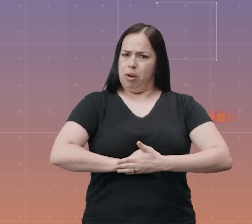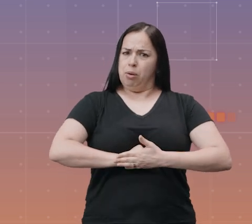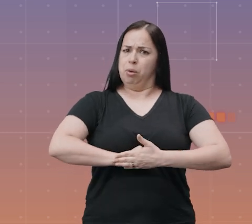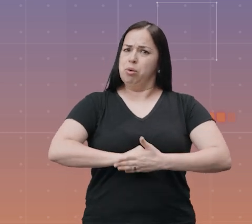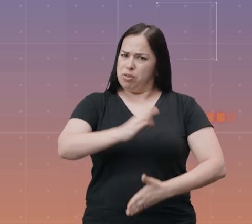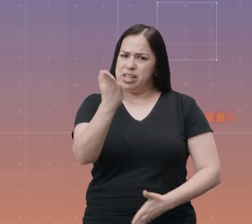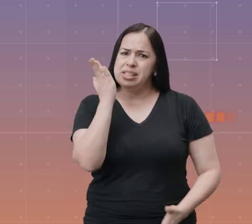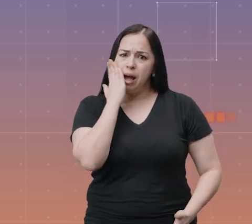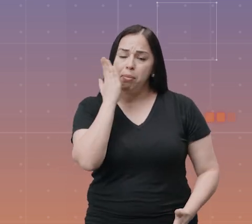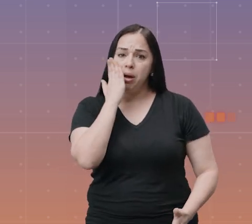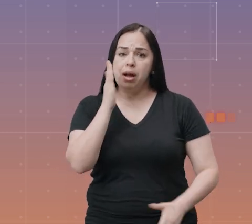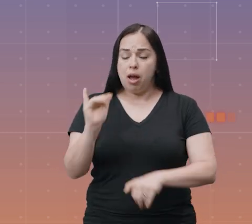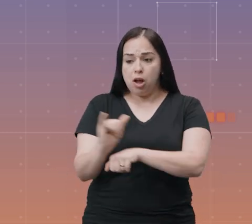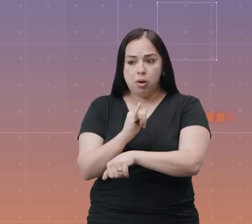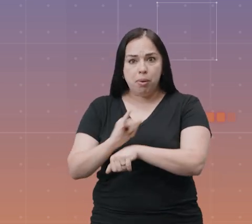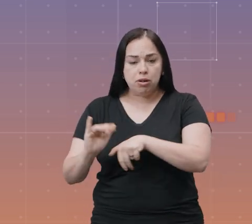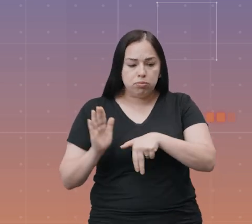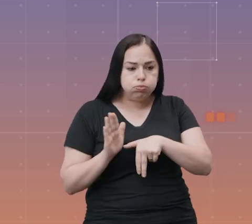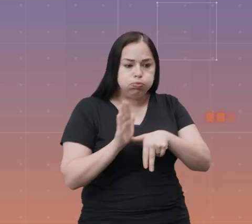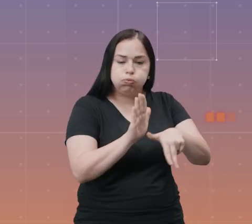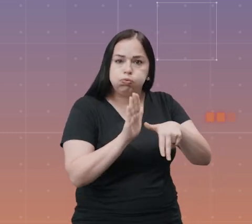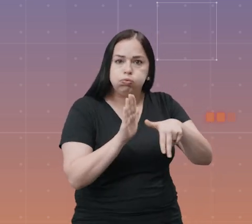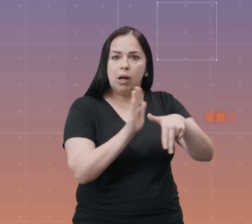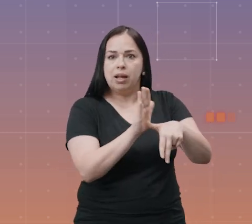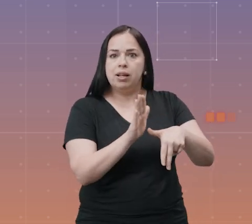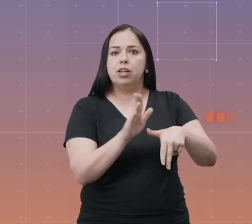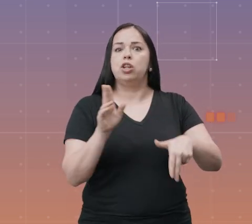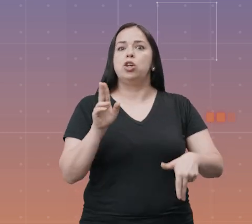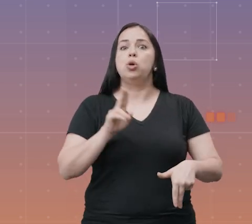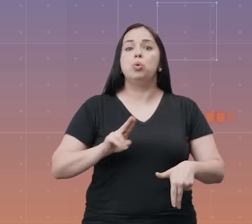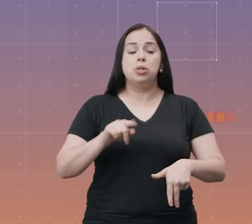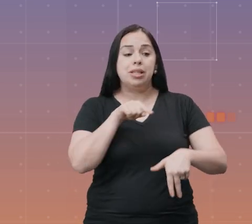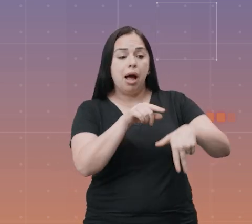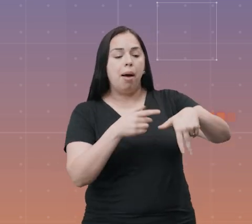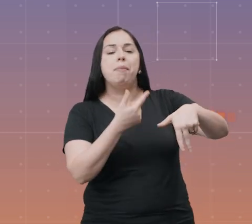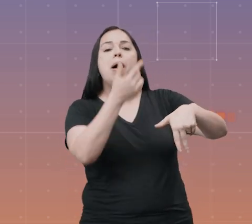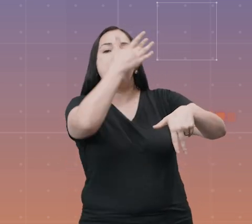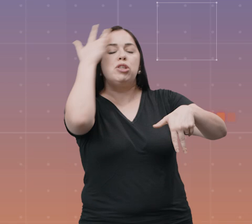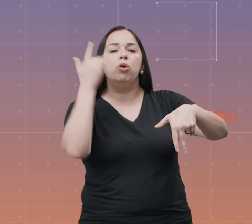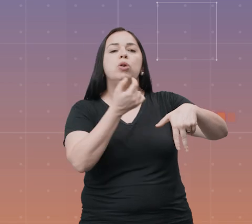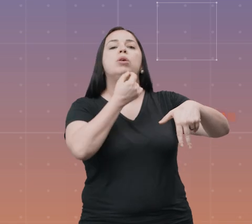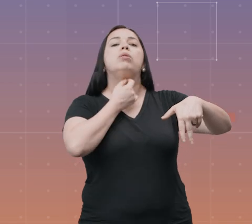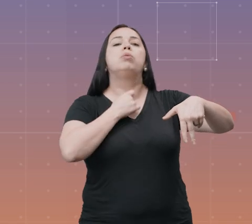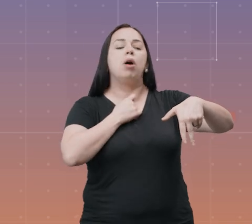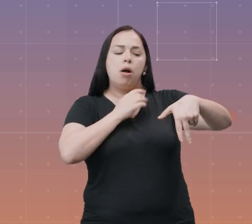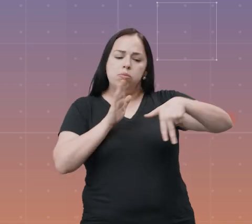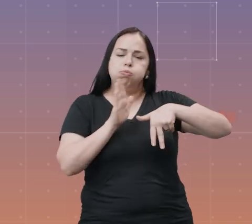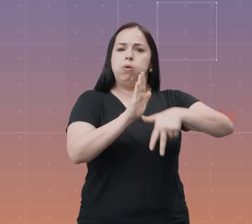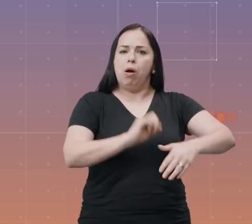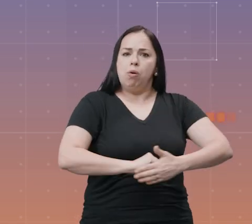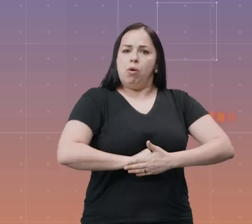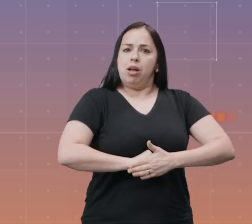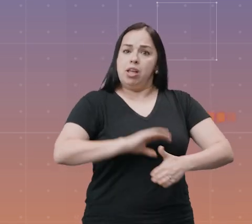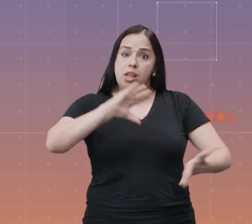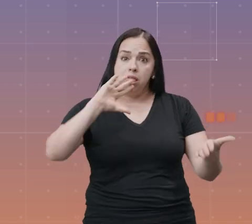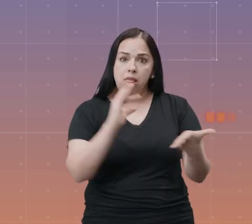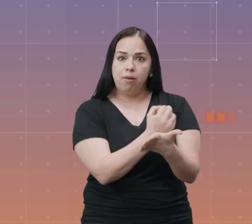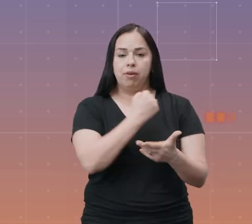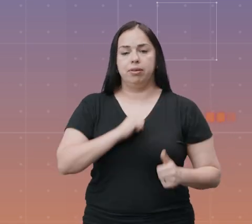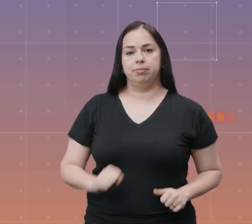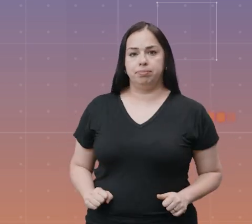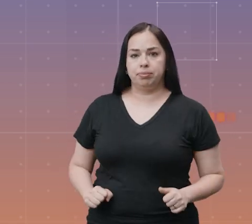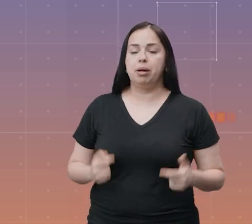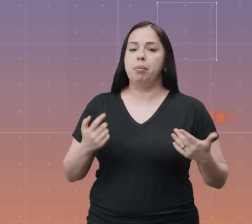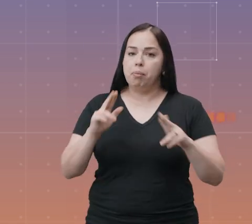Você conhece? Essa é uma técnica de primeiros socorros utilizada em casos de asfixia, um procedimento que pode